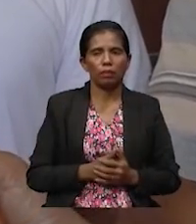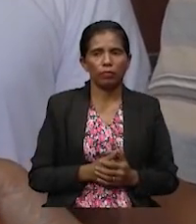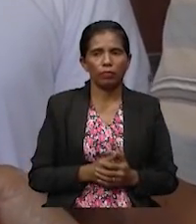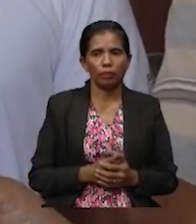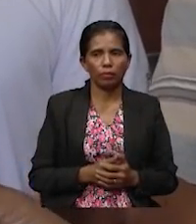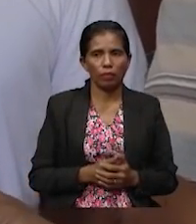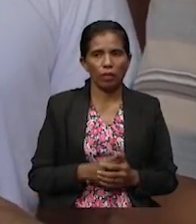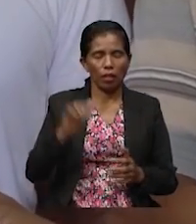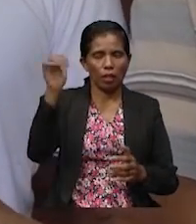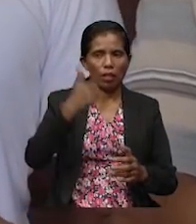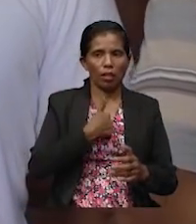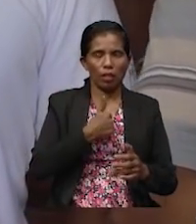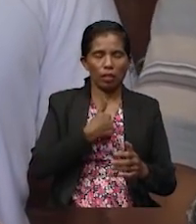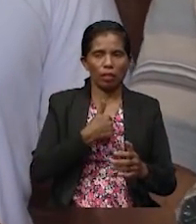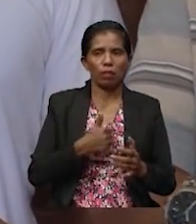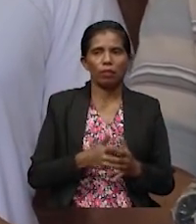candidato